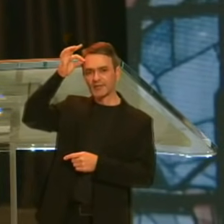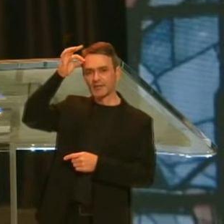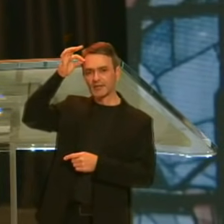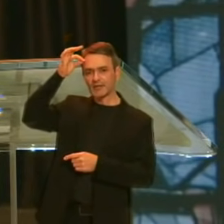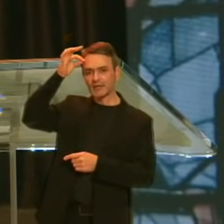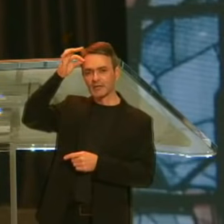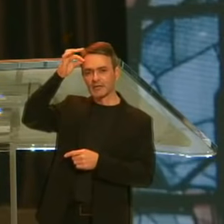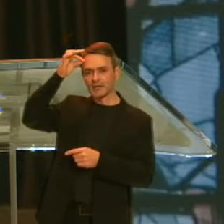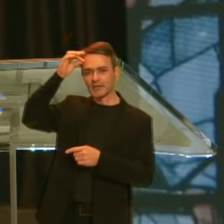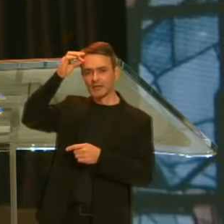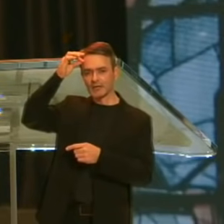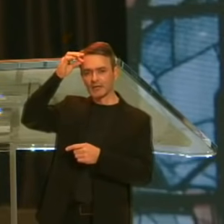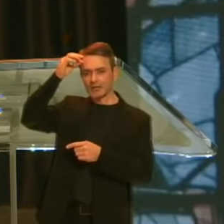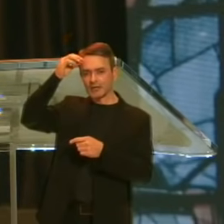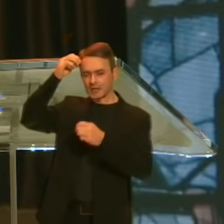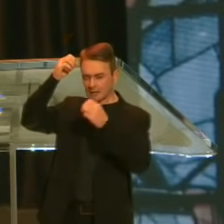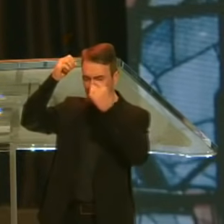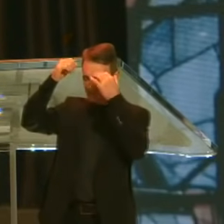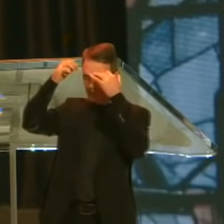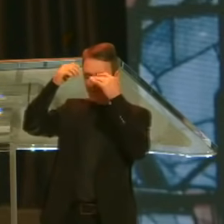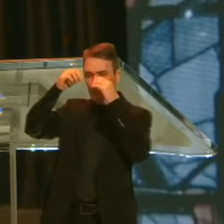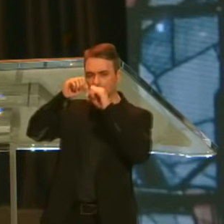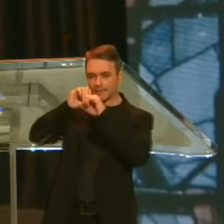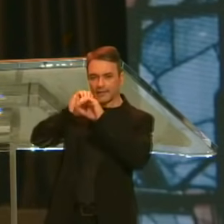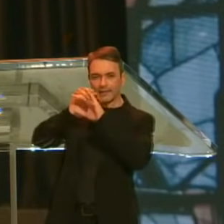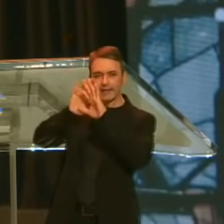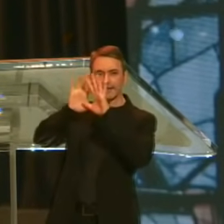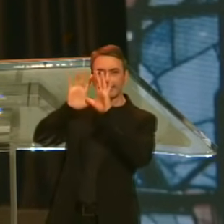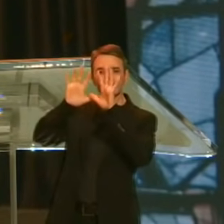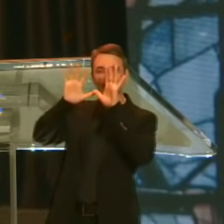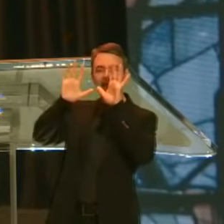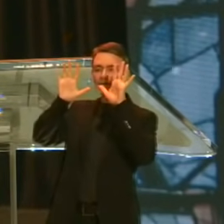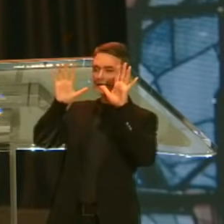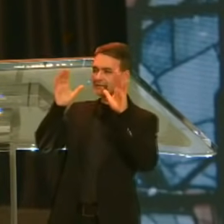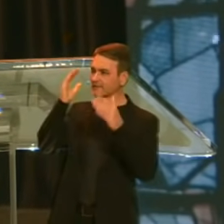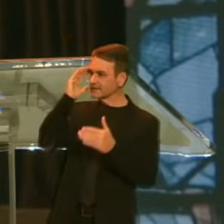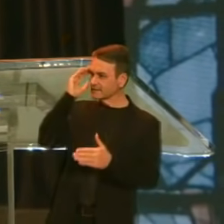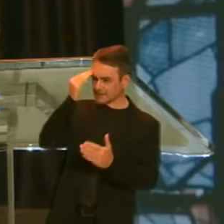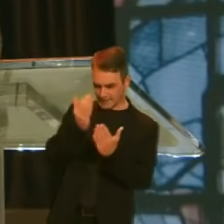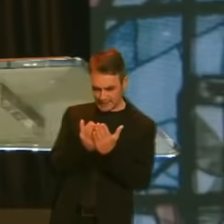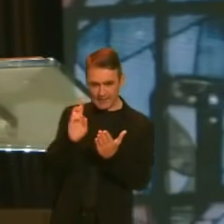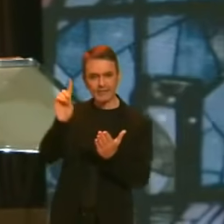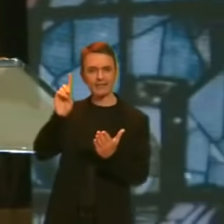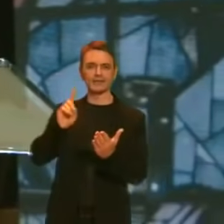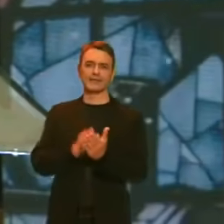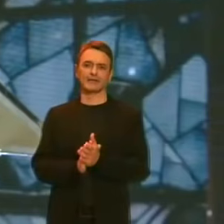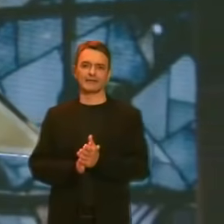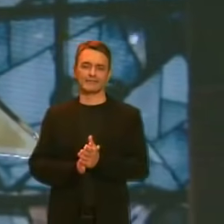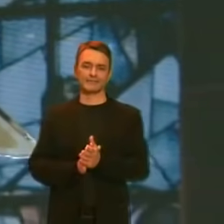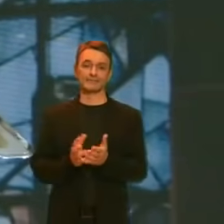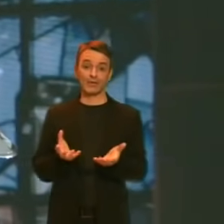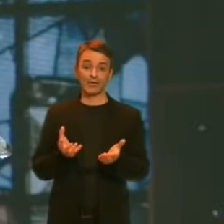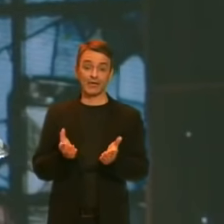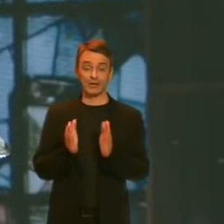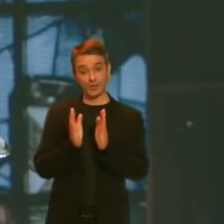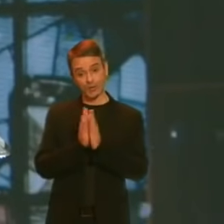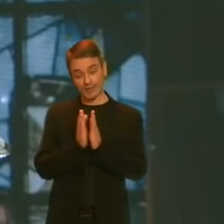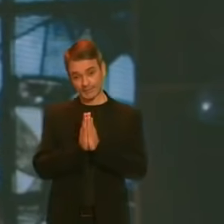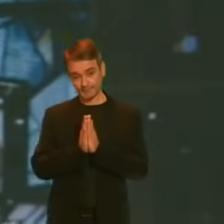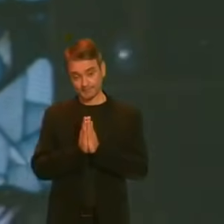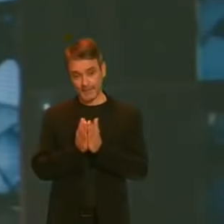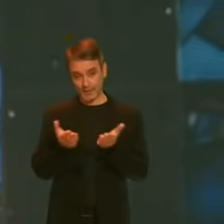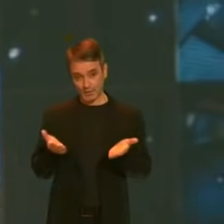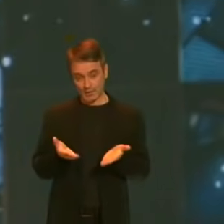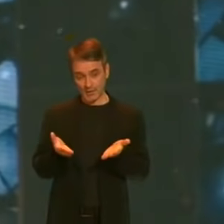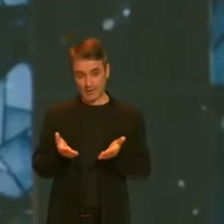tira essa nuvem escura e nos faz entender a palavra. Eu quero orar nessa noite por duas